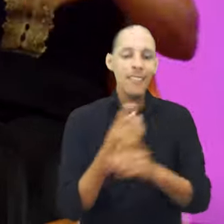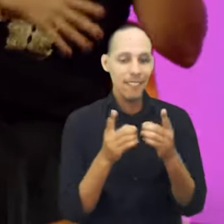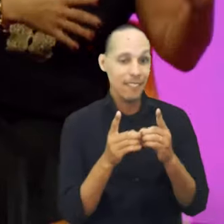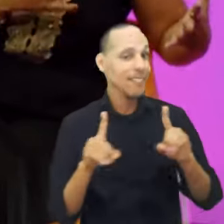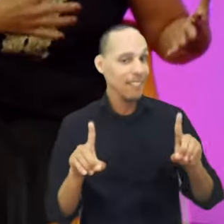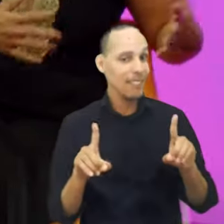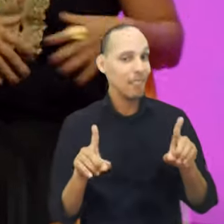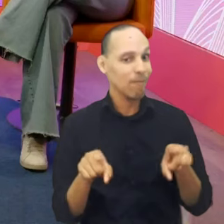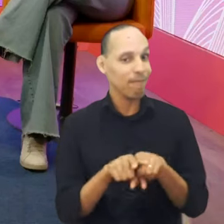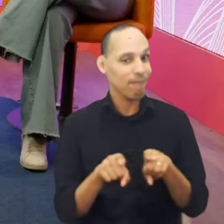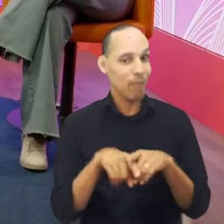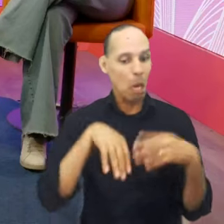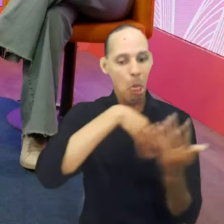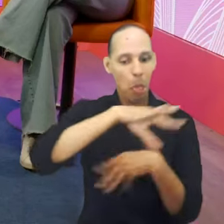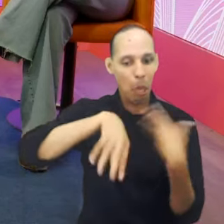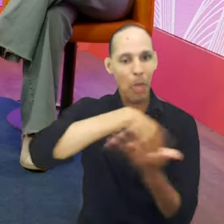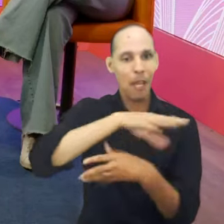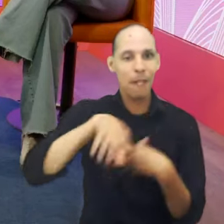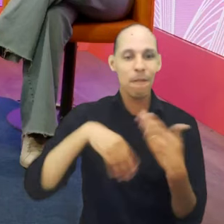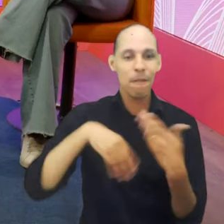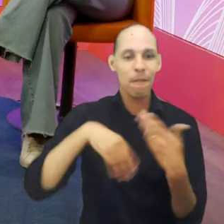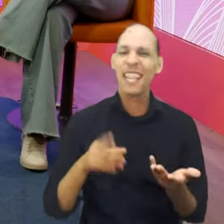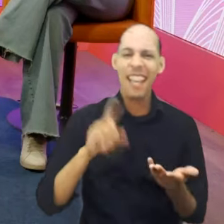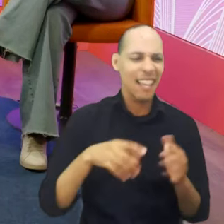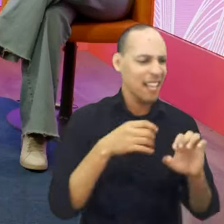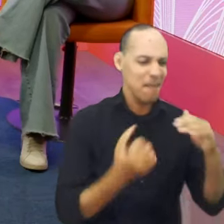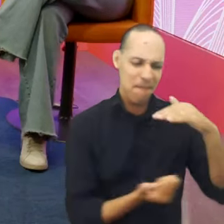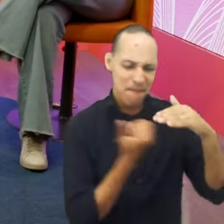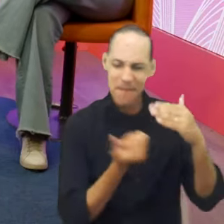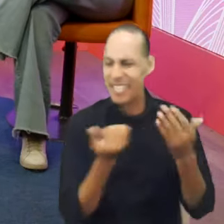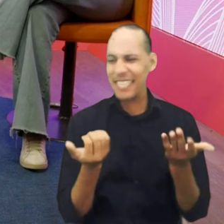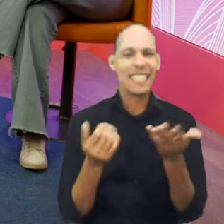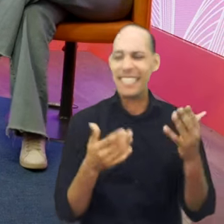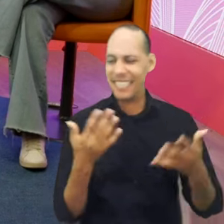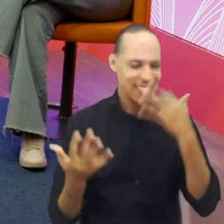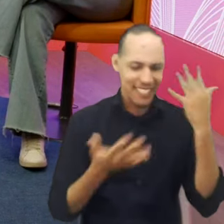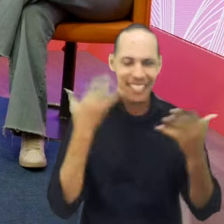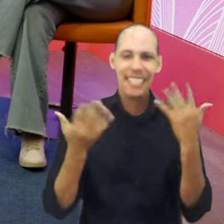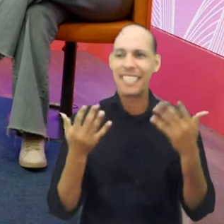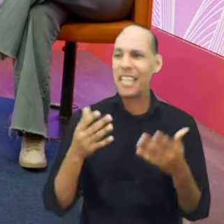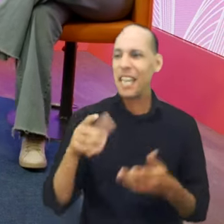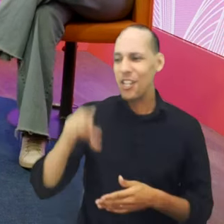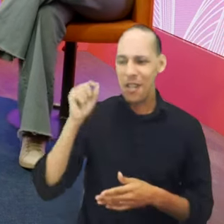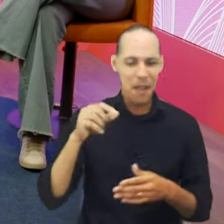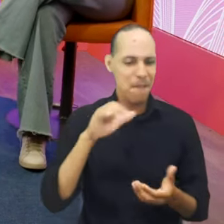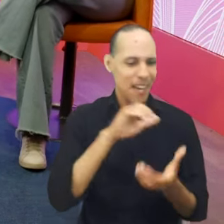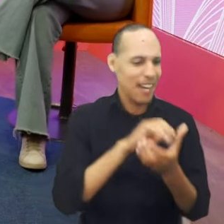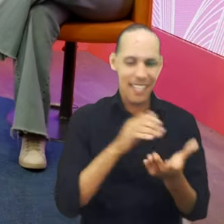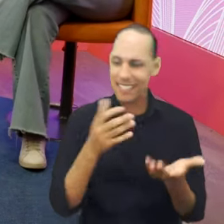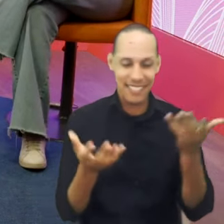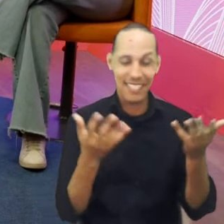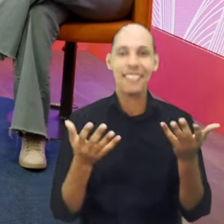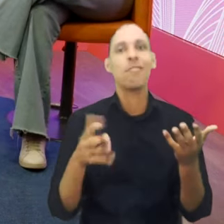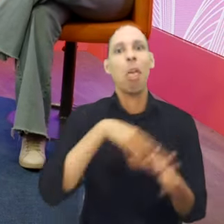vira aquele bololô todo, aí que a gente separa não digere. Do marido, abre uma empresa, depois divorcia da empresa, escolhe outro marido, enfim. E aí vira